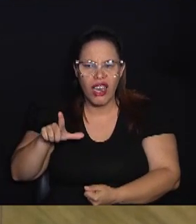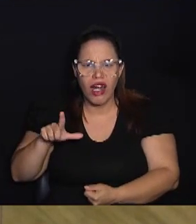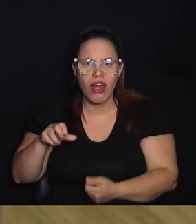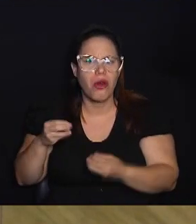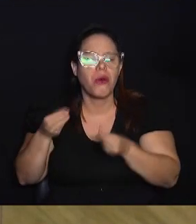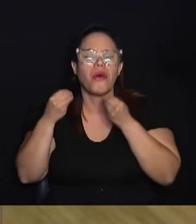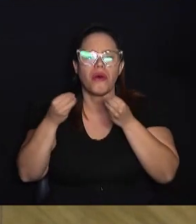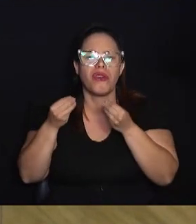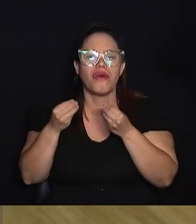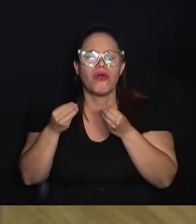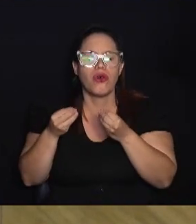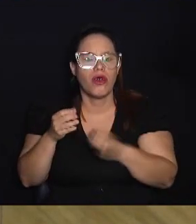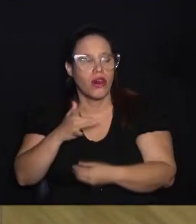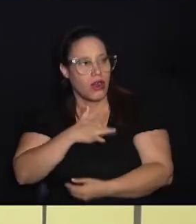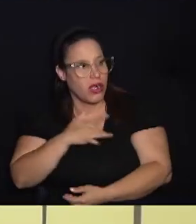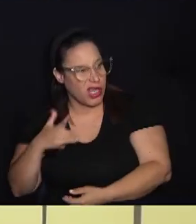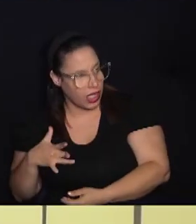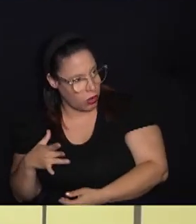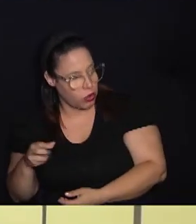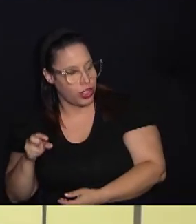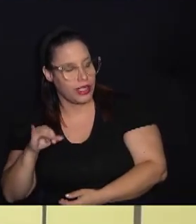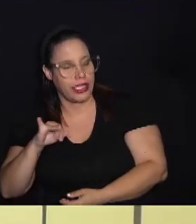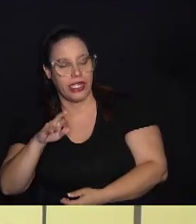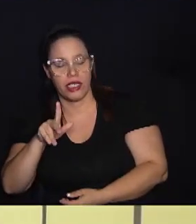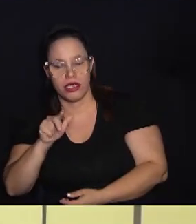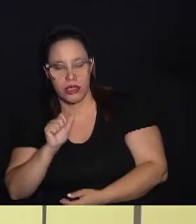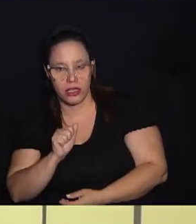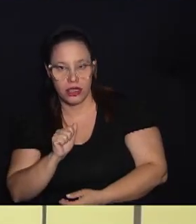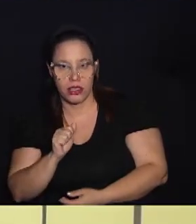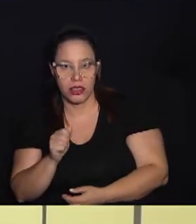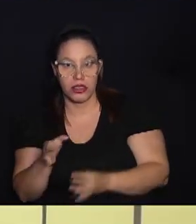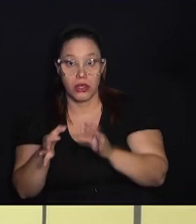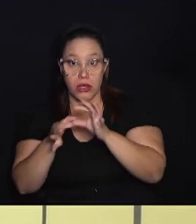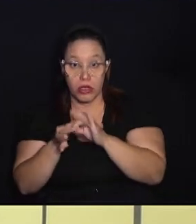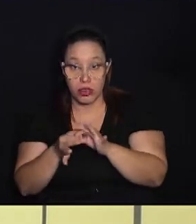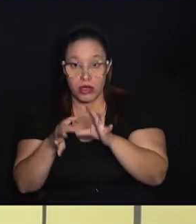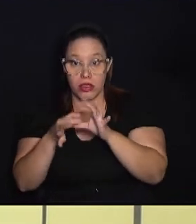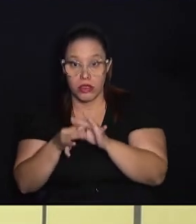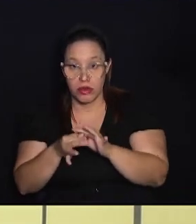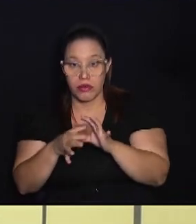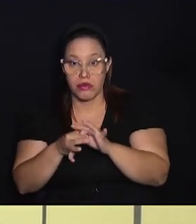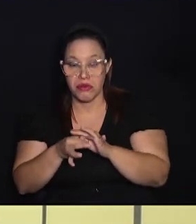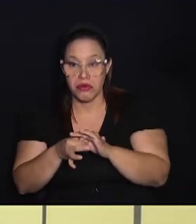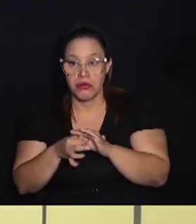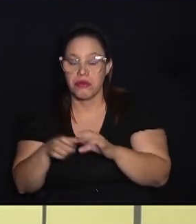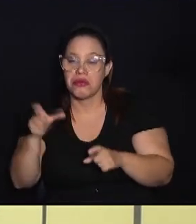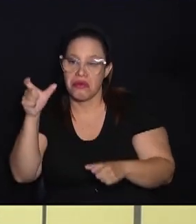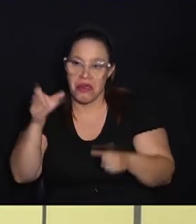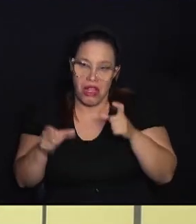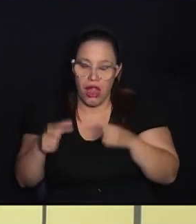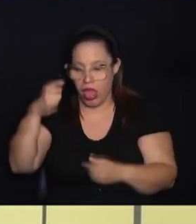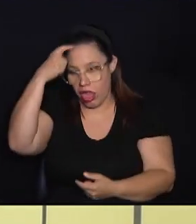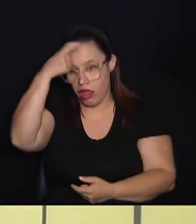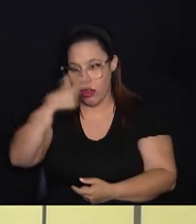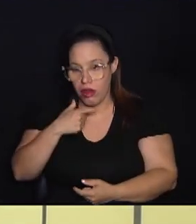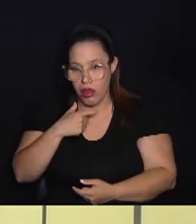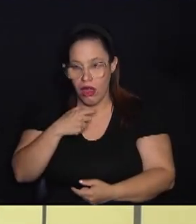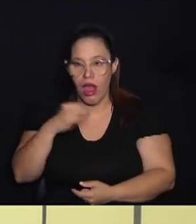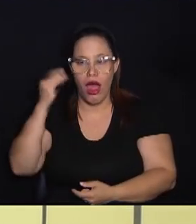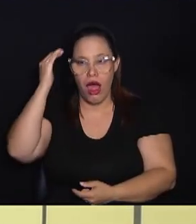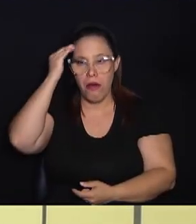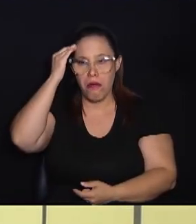saúde integrativa a gente pode pensar em integrar os aspectos que compõem cada indivíduo integrar corpo mente